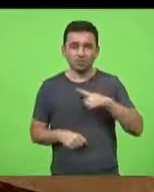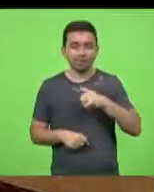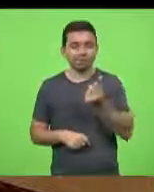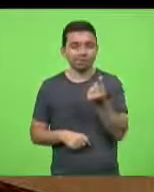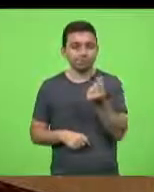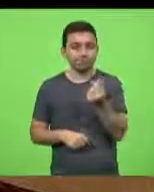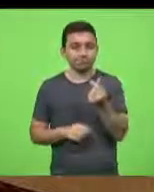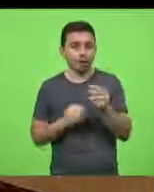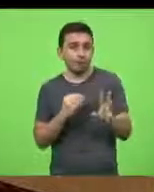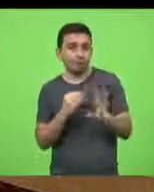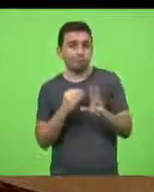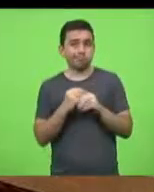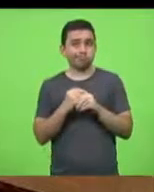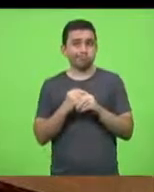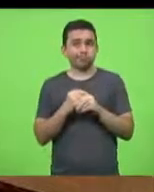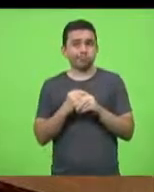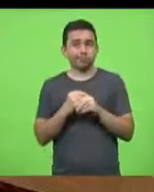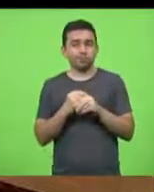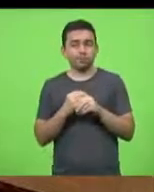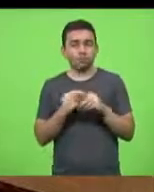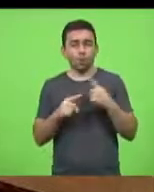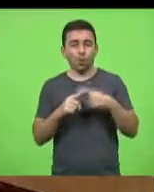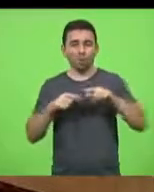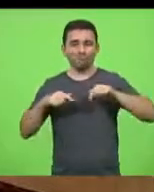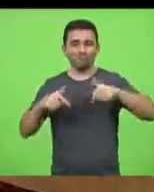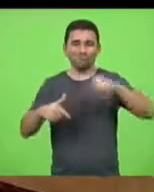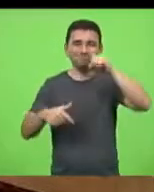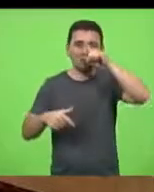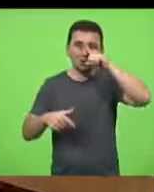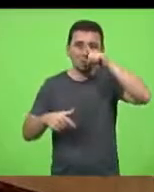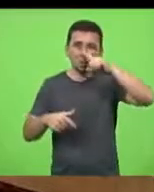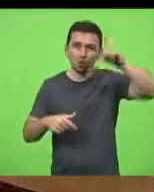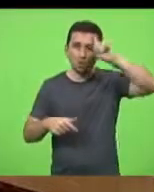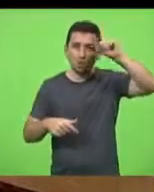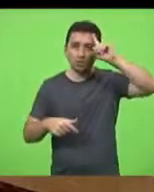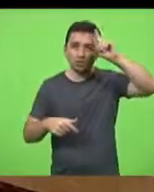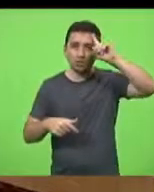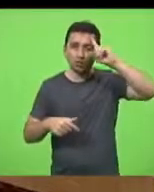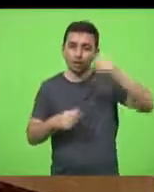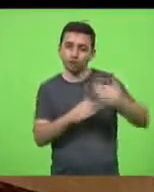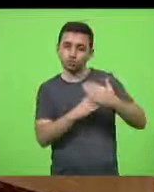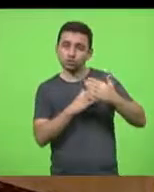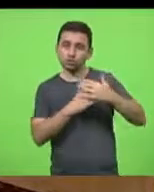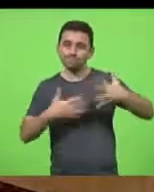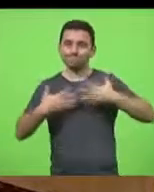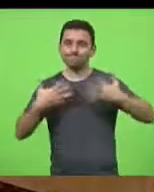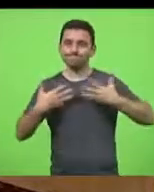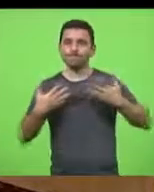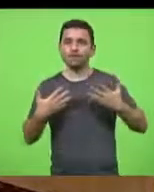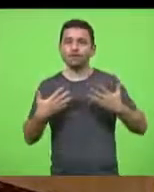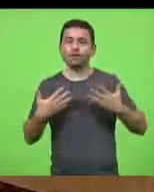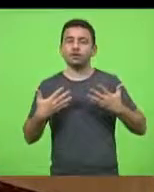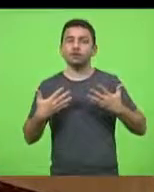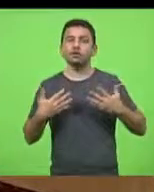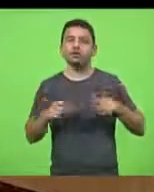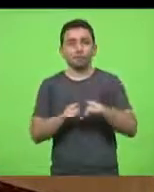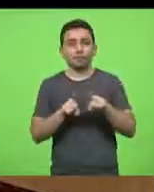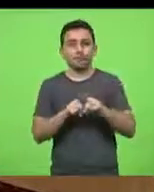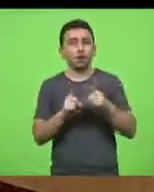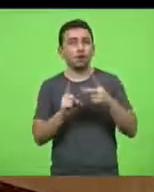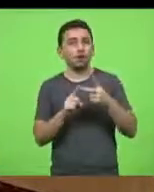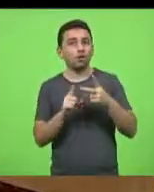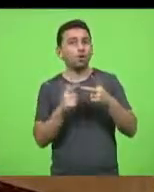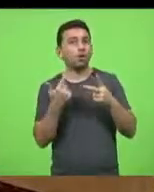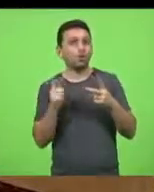gratificação por estarem expostos ao risco no dia a dia como incentivo, ele também denota,